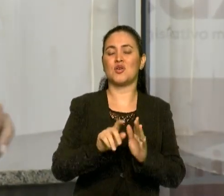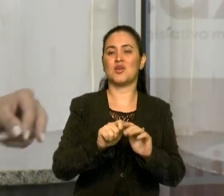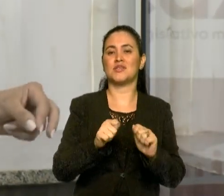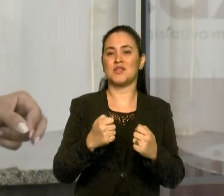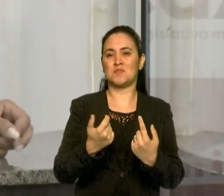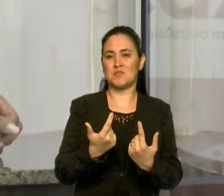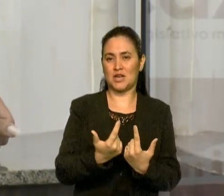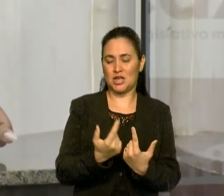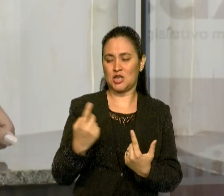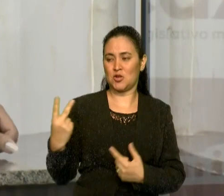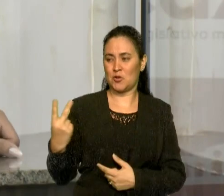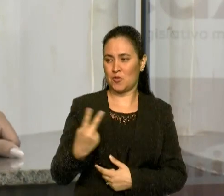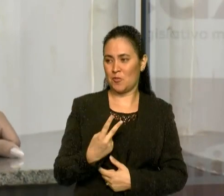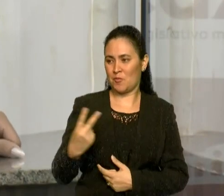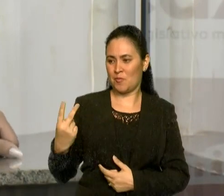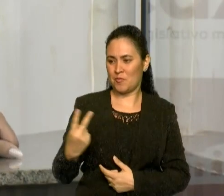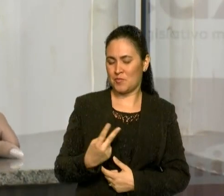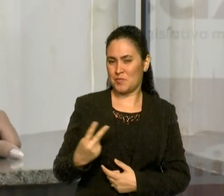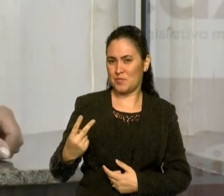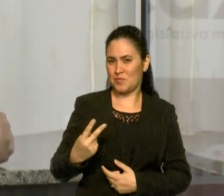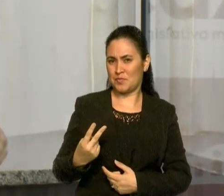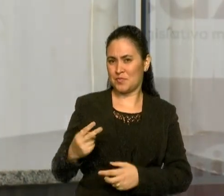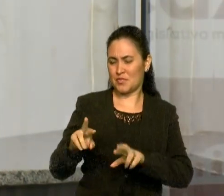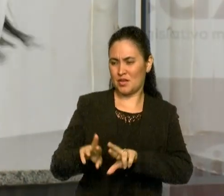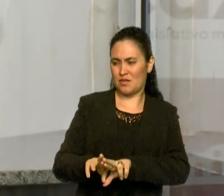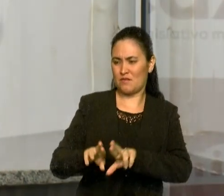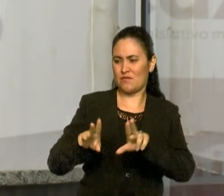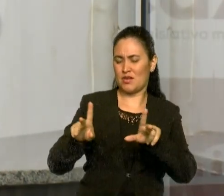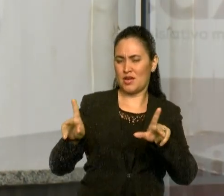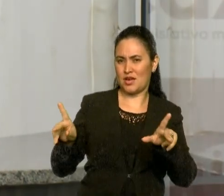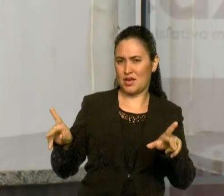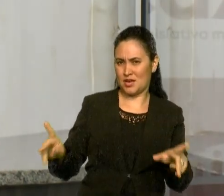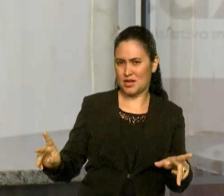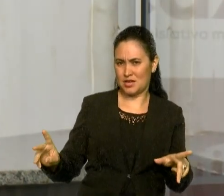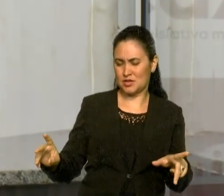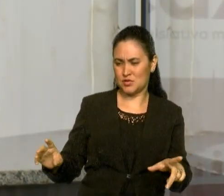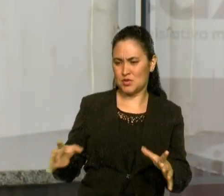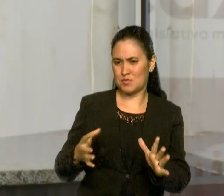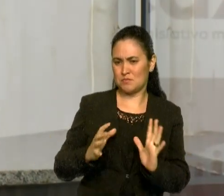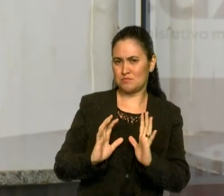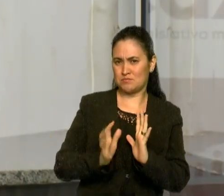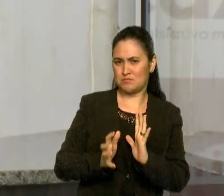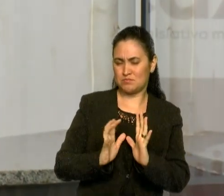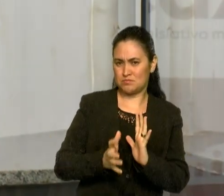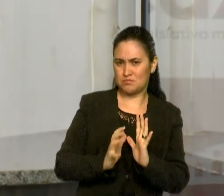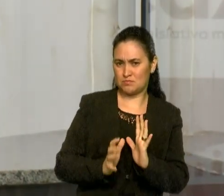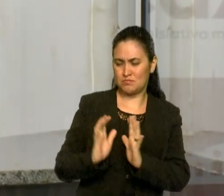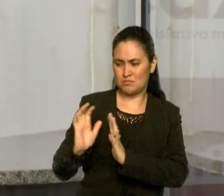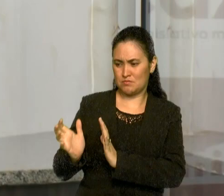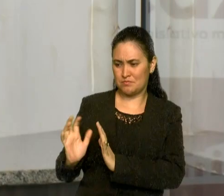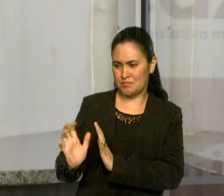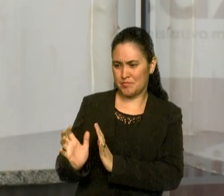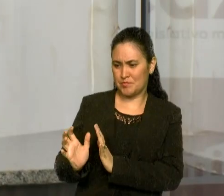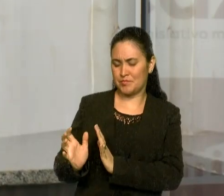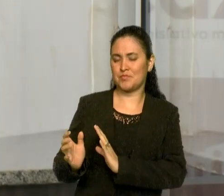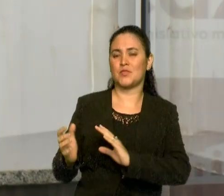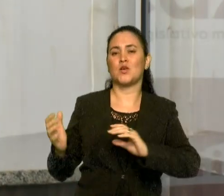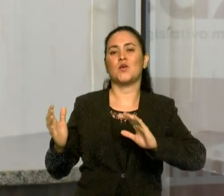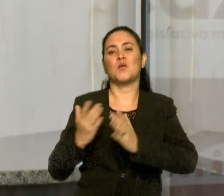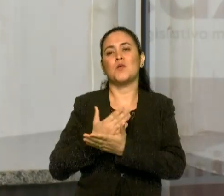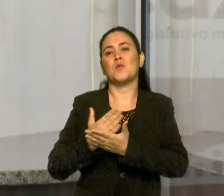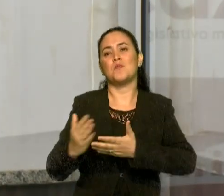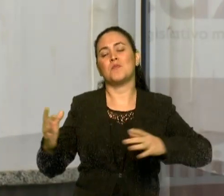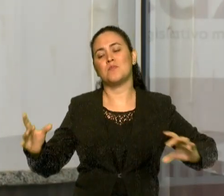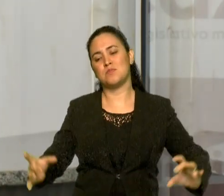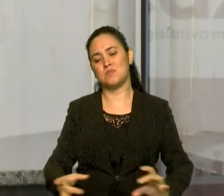as nossas diferenças municipais de lado e começamos a trabalhar juntas, de mãos dadas, para defender os interesses do povo